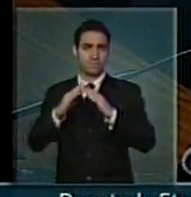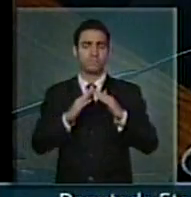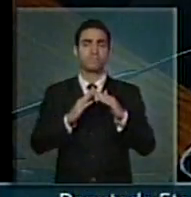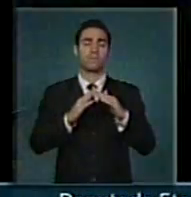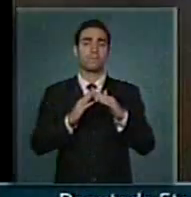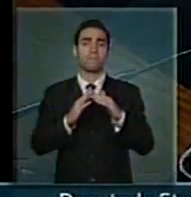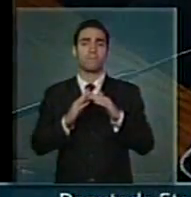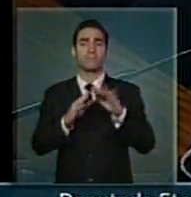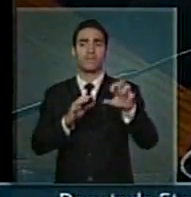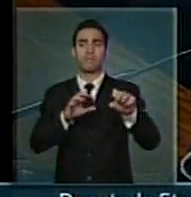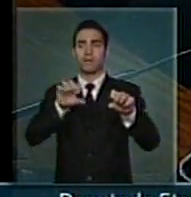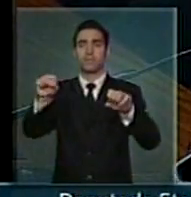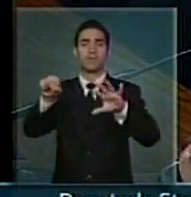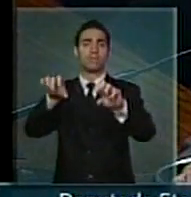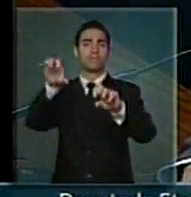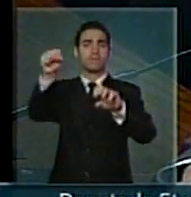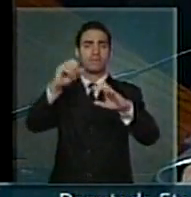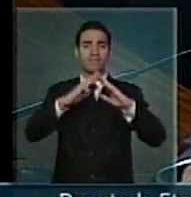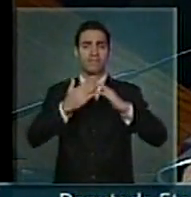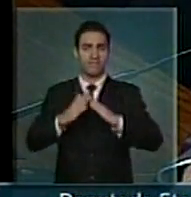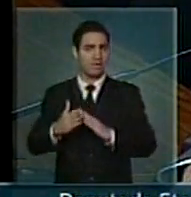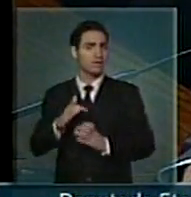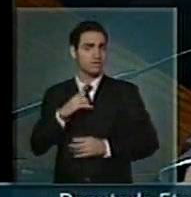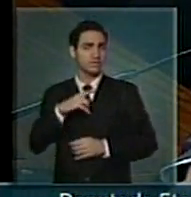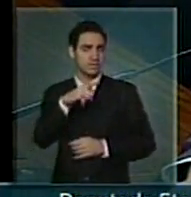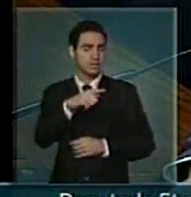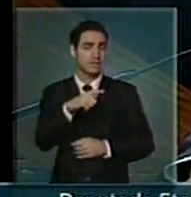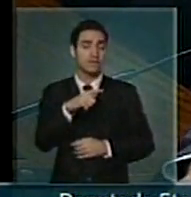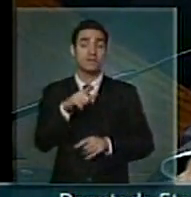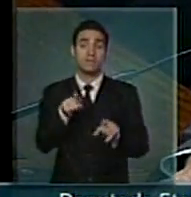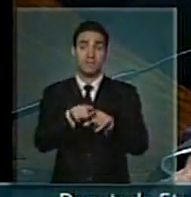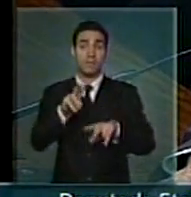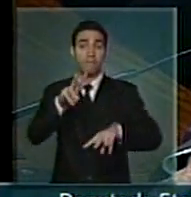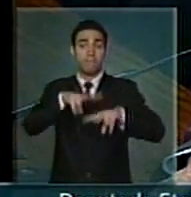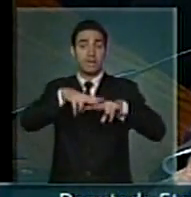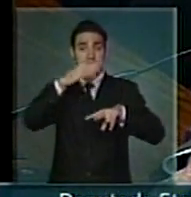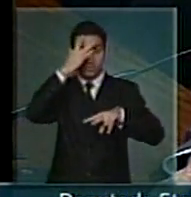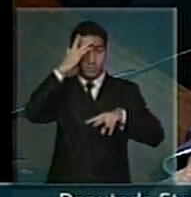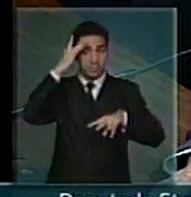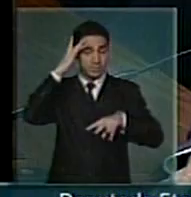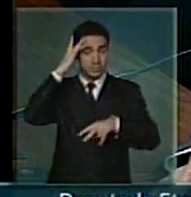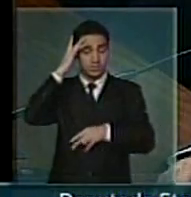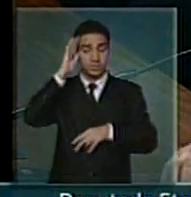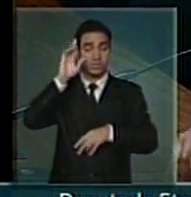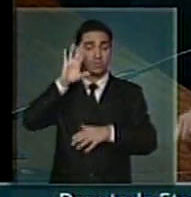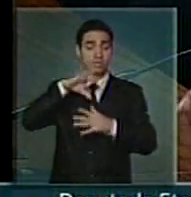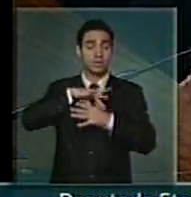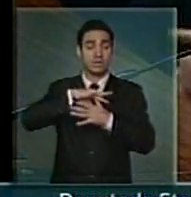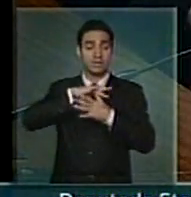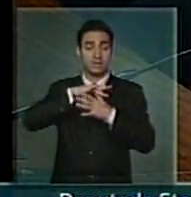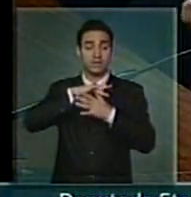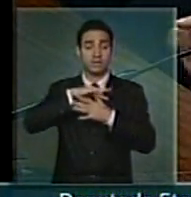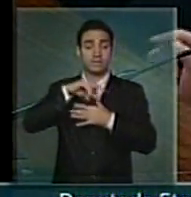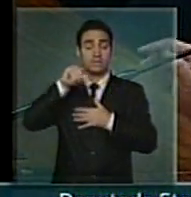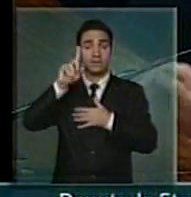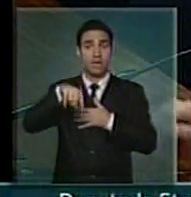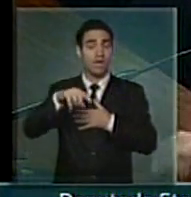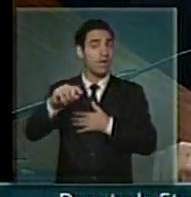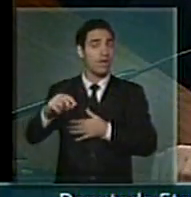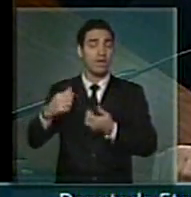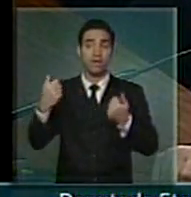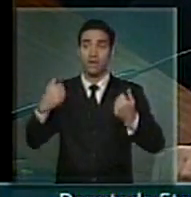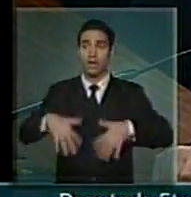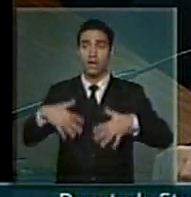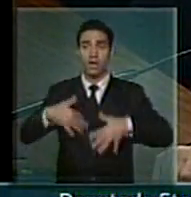de tomada de território e de prisões de lideranças e etc., que aparece no jornal, é